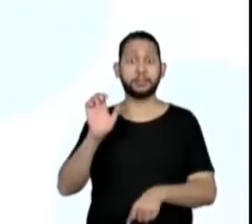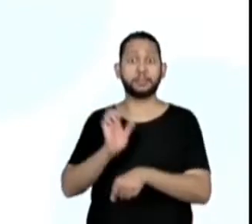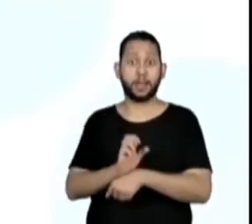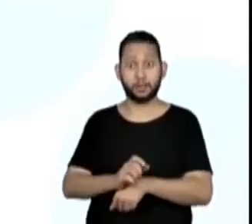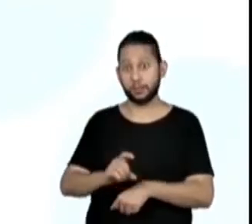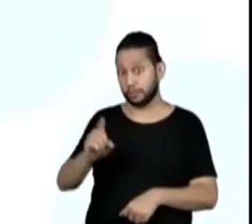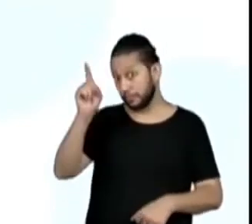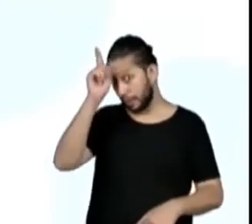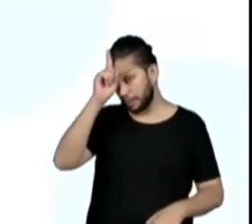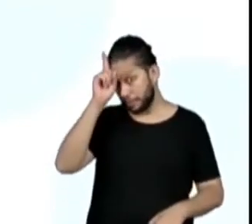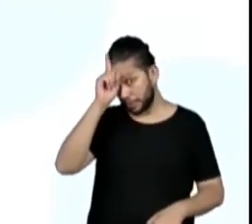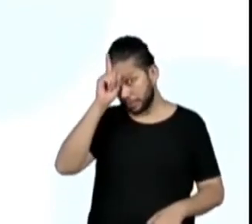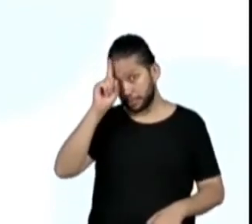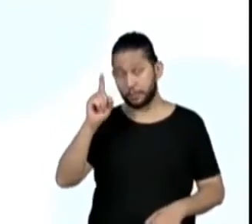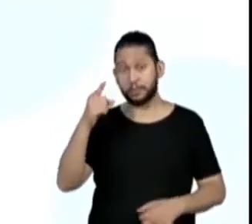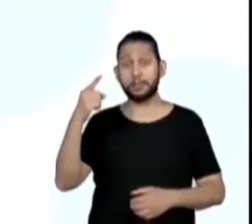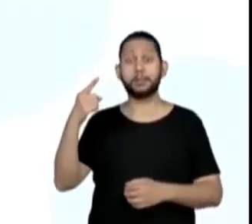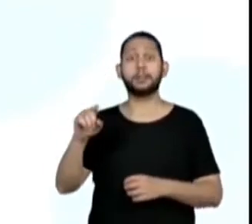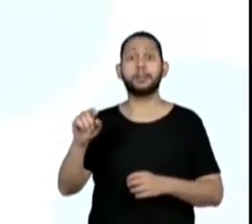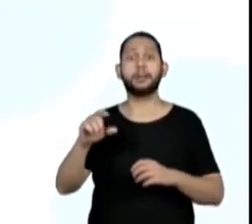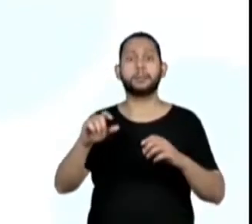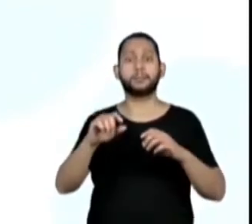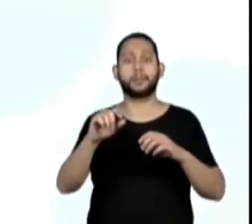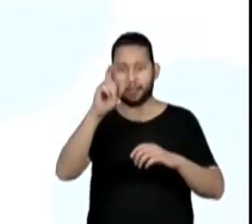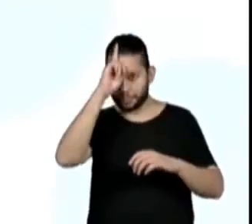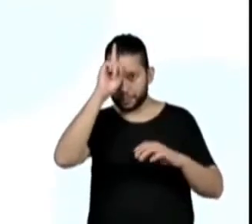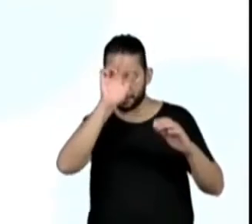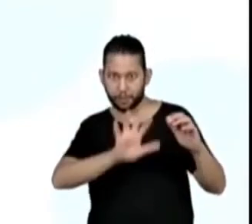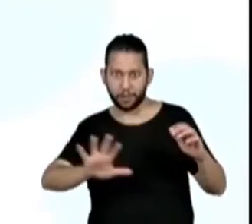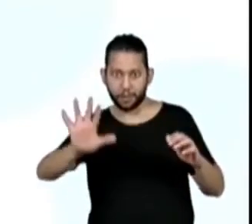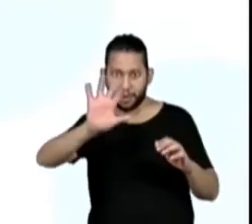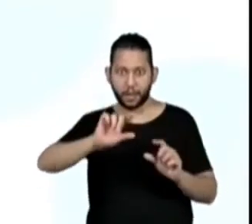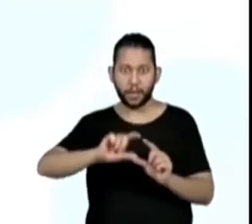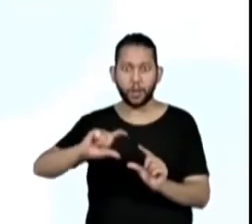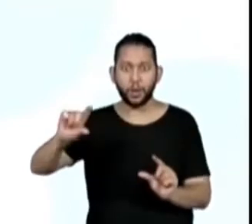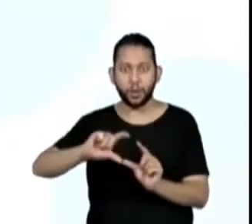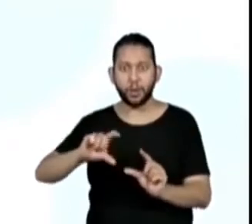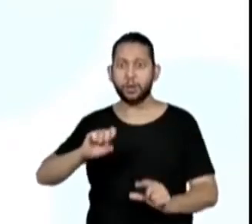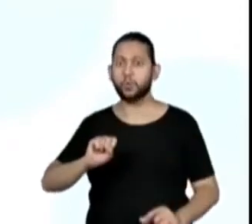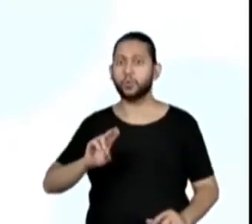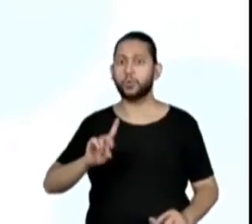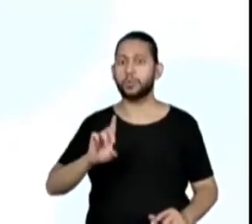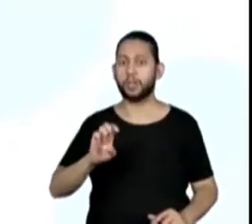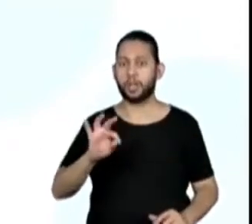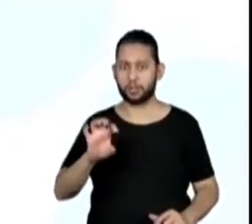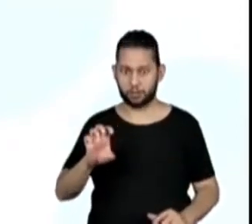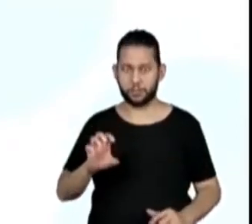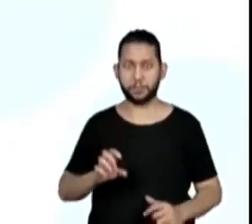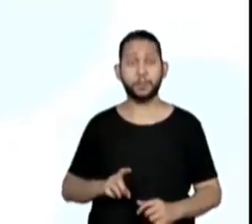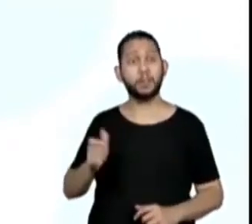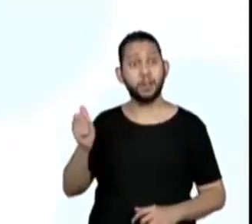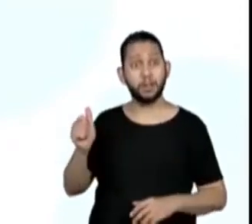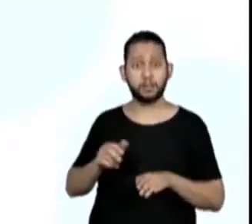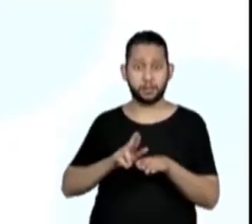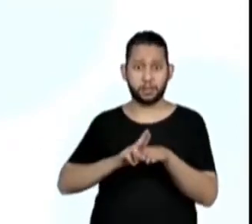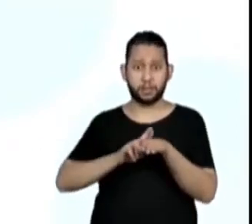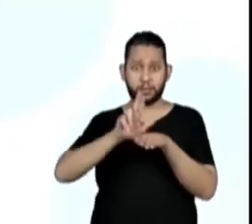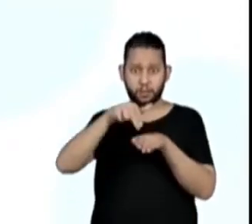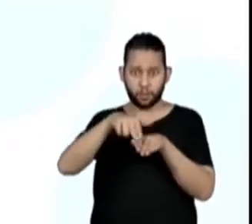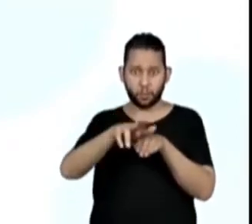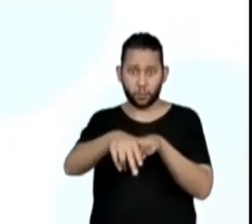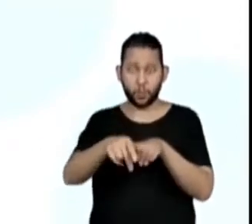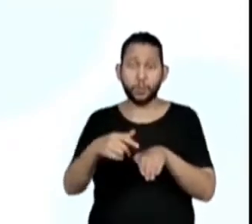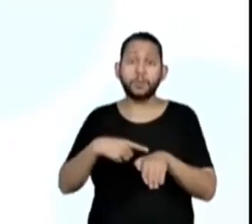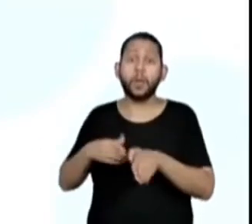Alemanha, localizado na região sudeste do país. Seria o equivalente a São Paulo deles, lá na Alemanha. Esse tobogã possui 9